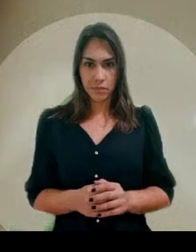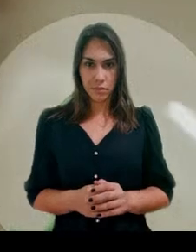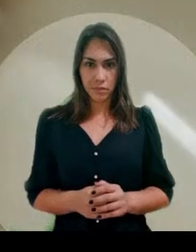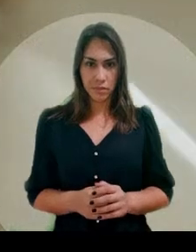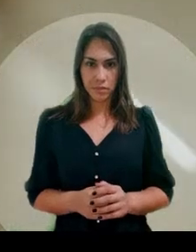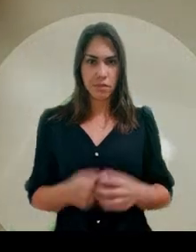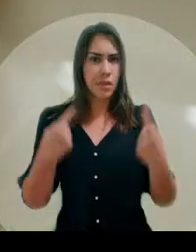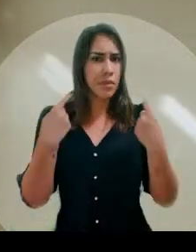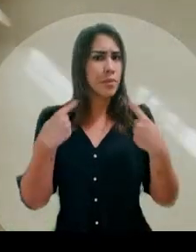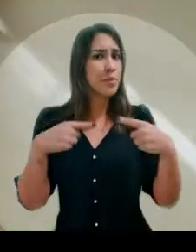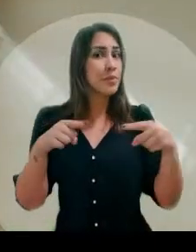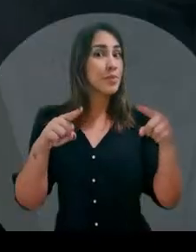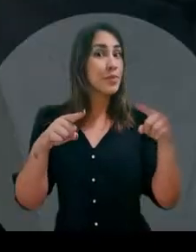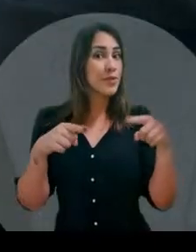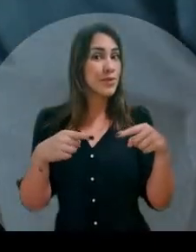é